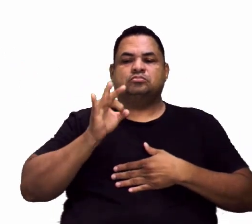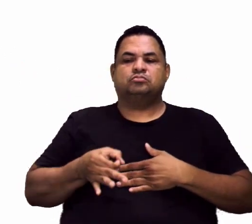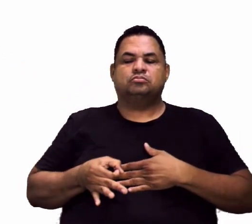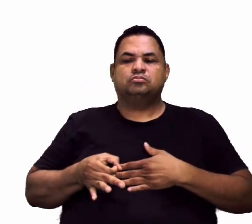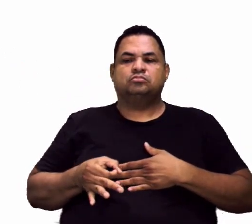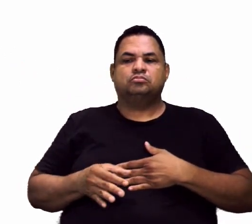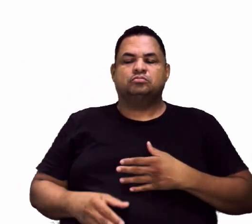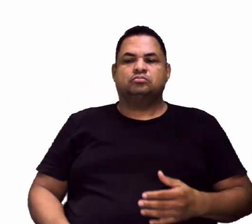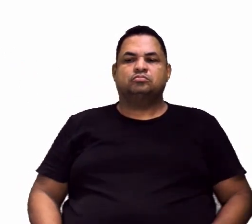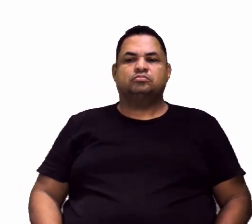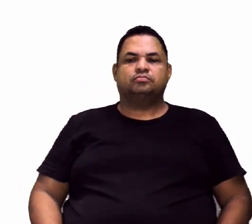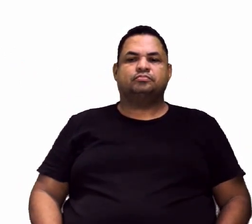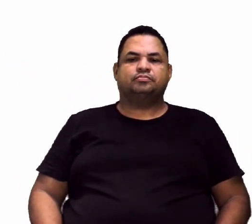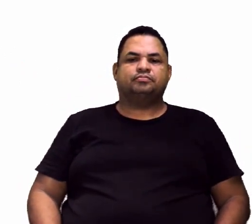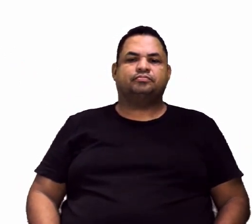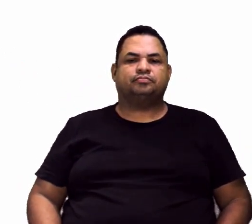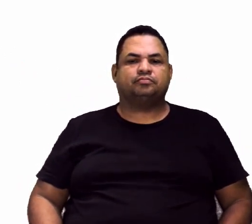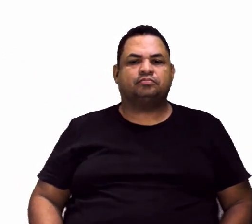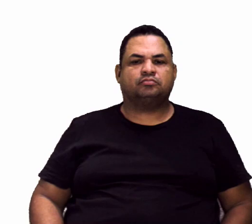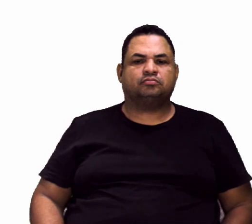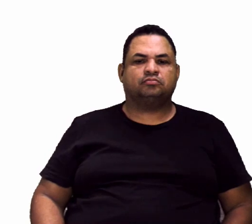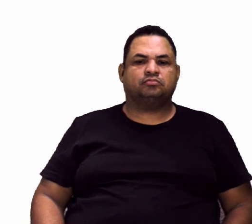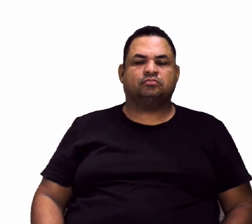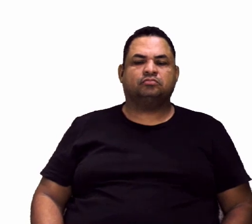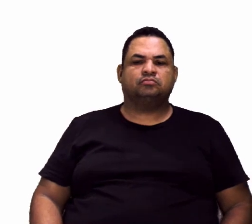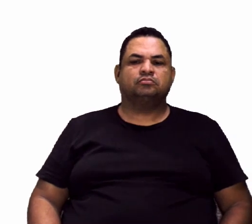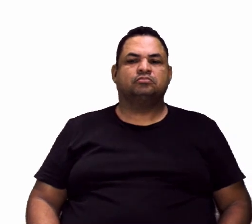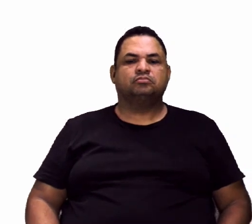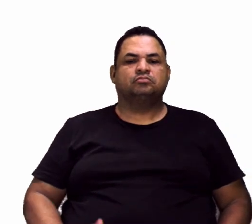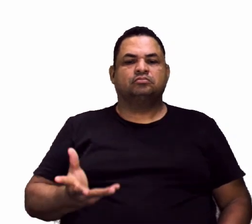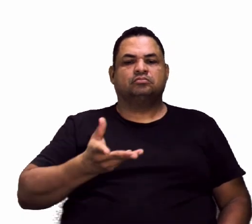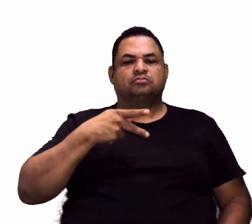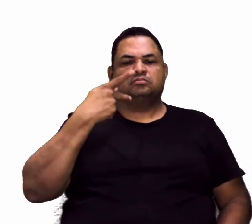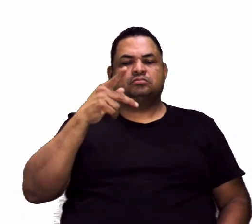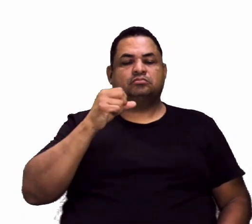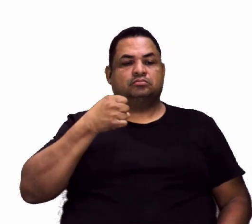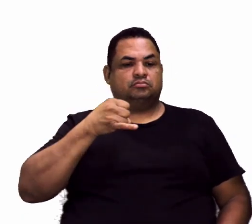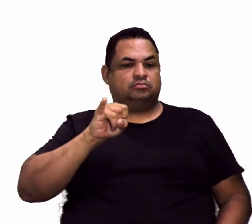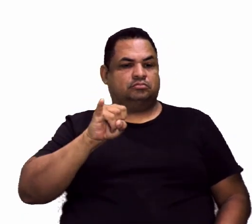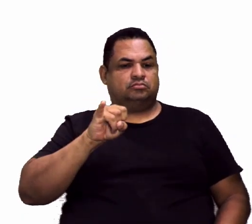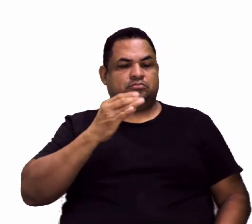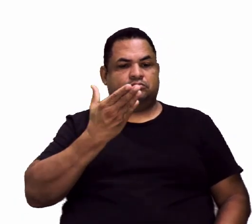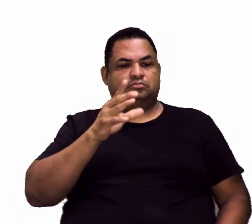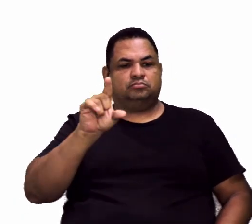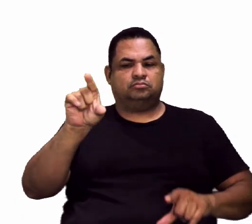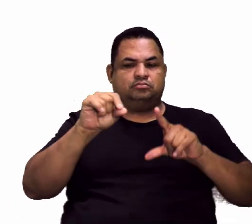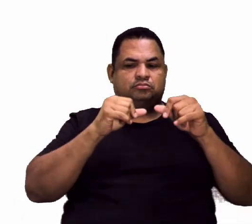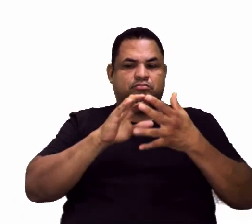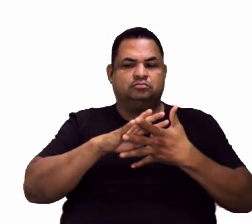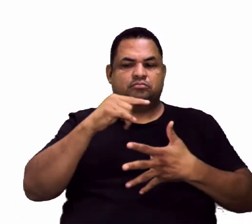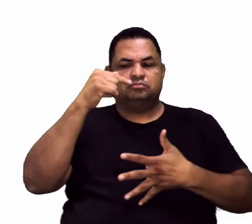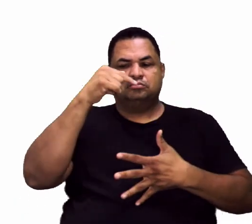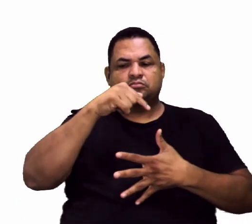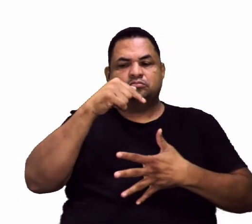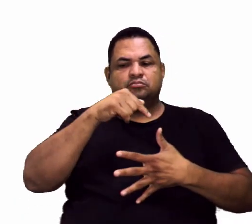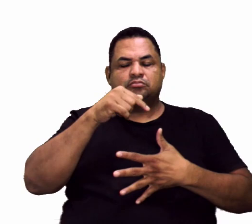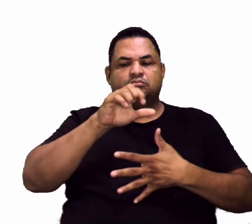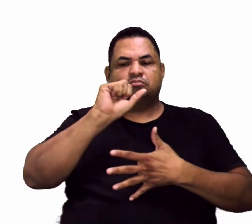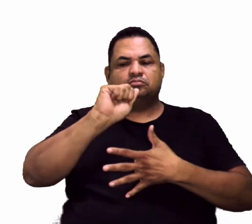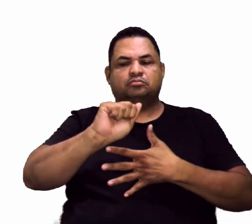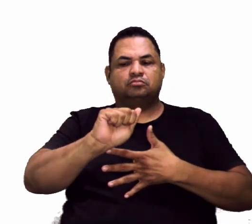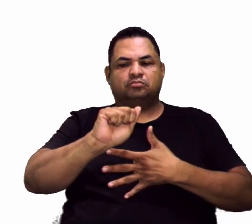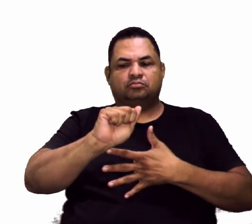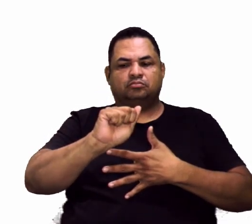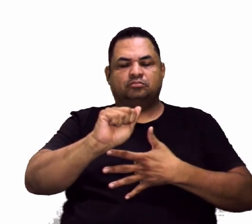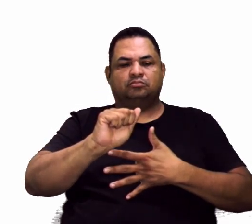correta? Olha só, eu quero dizer para você, meu caro aluno, que se você escolheu a